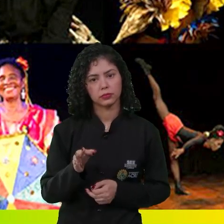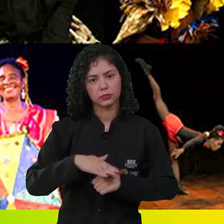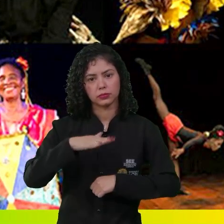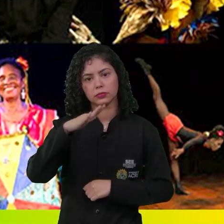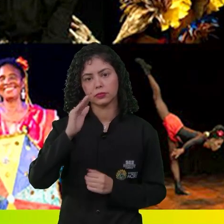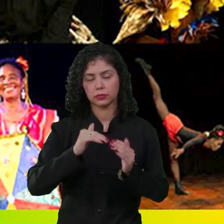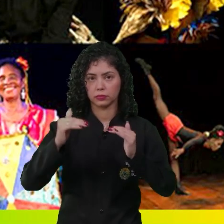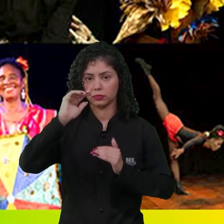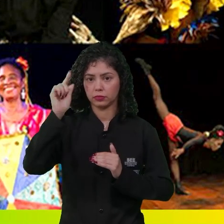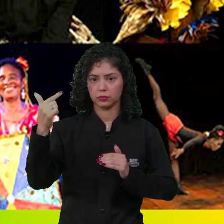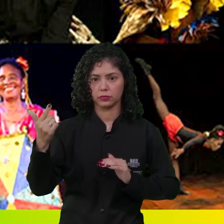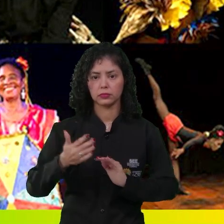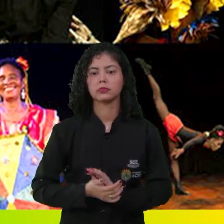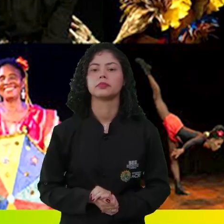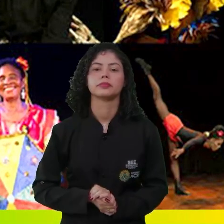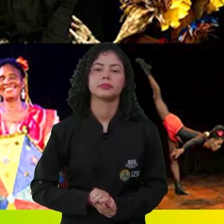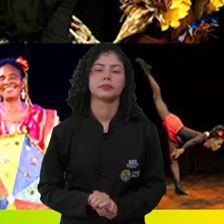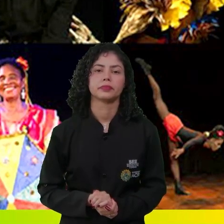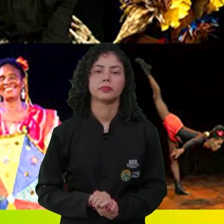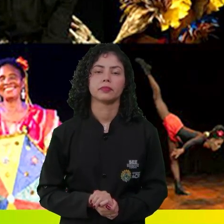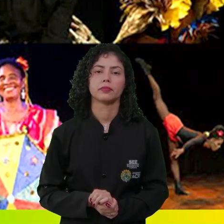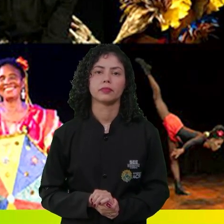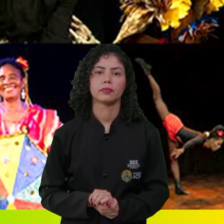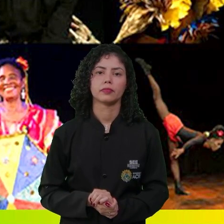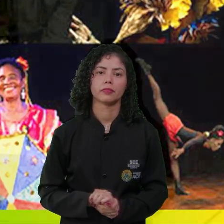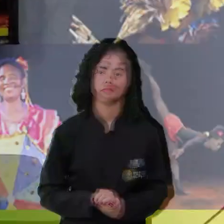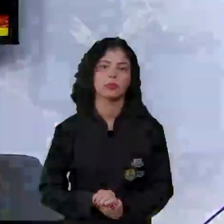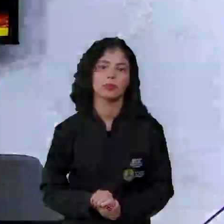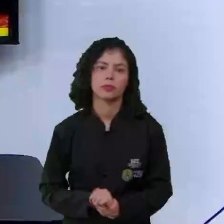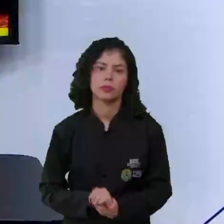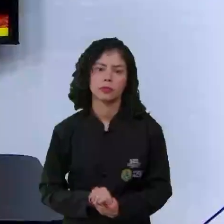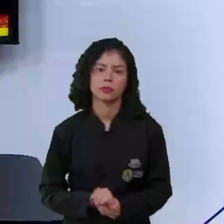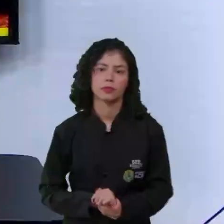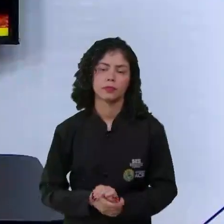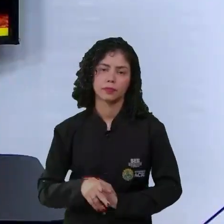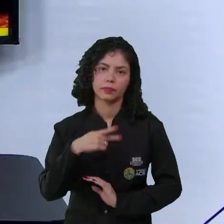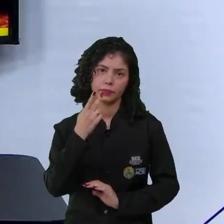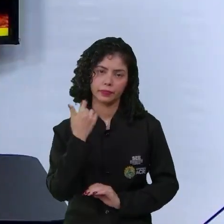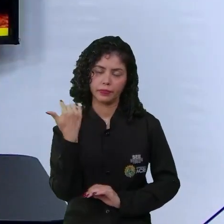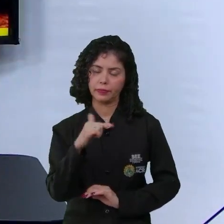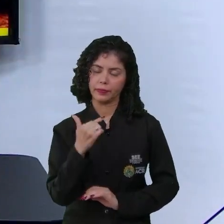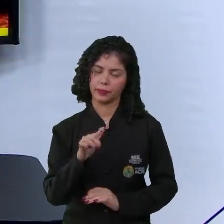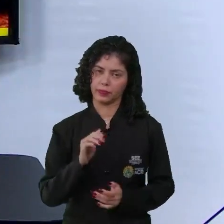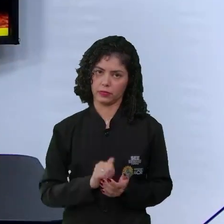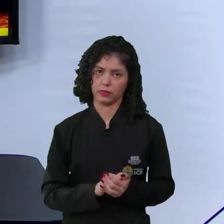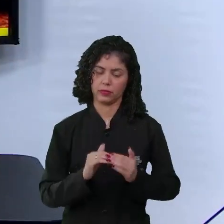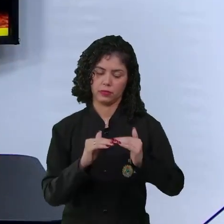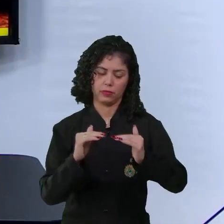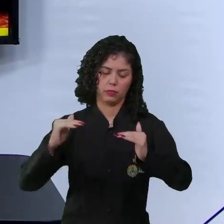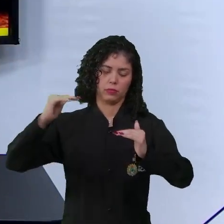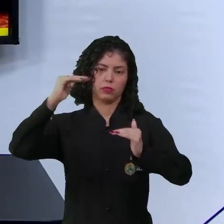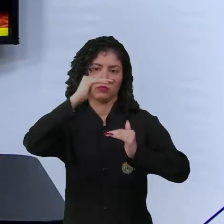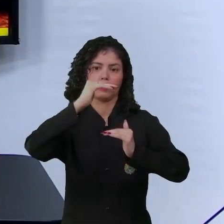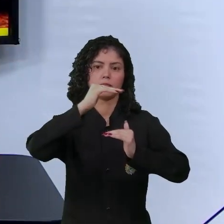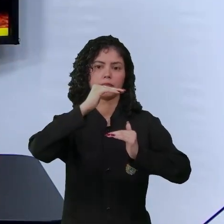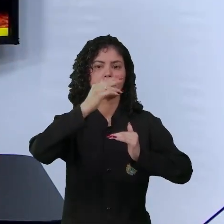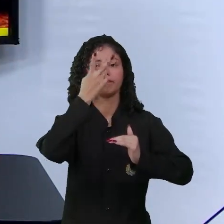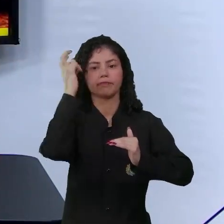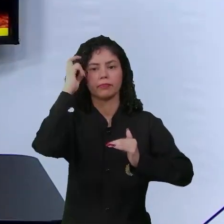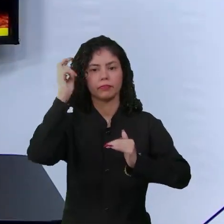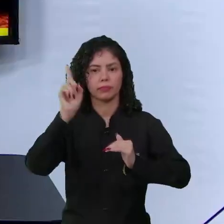é mais certa ou mais nobre que outra. Que é o que eu falei anteriormente. Não existe essa sobreposição